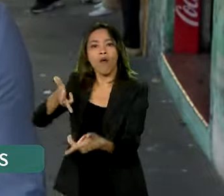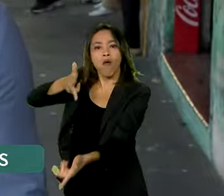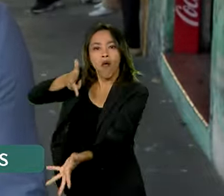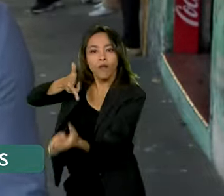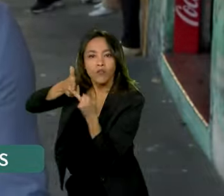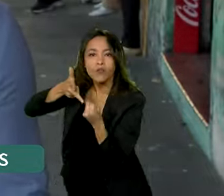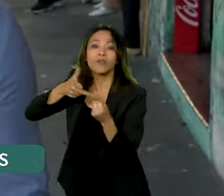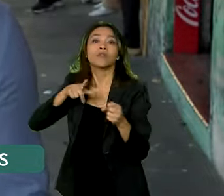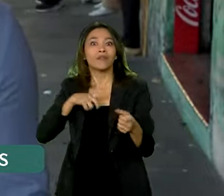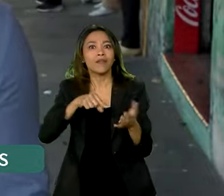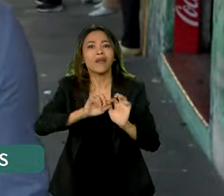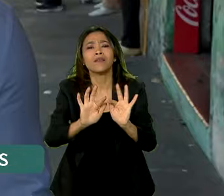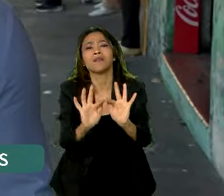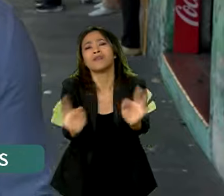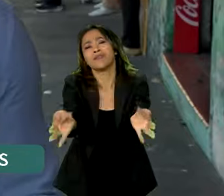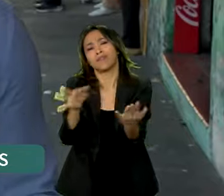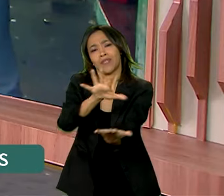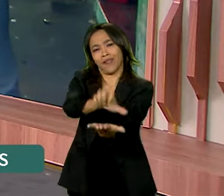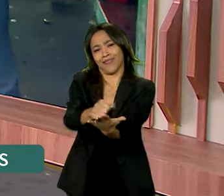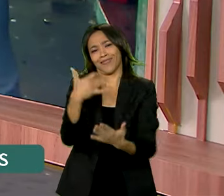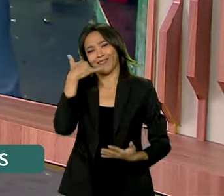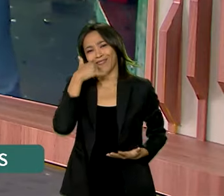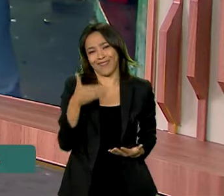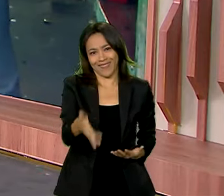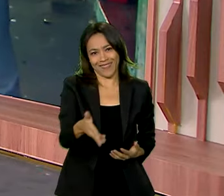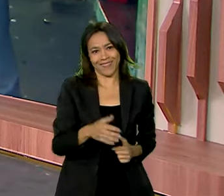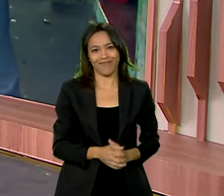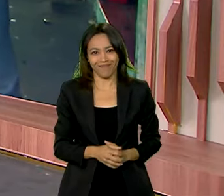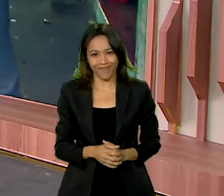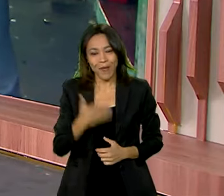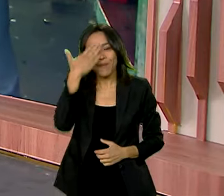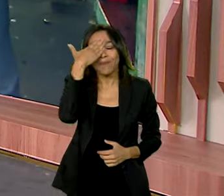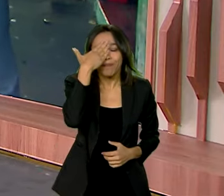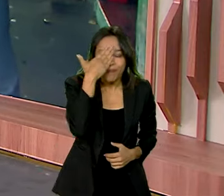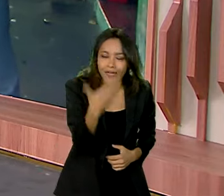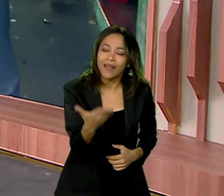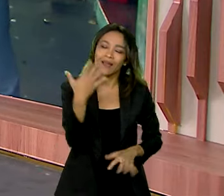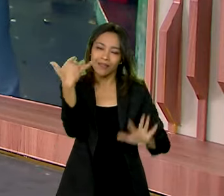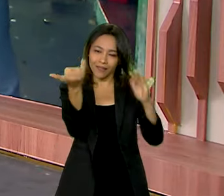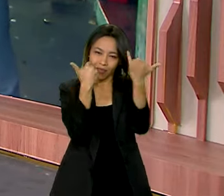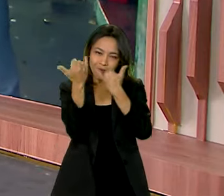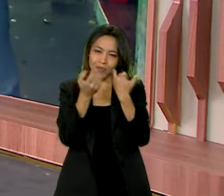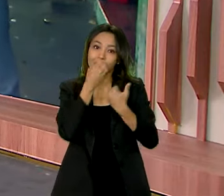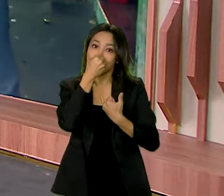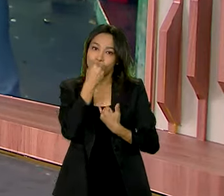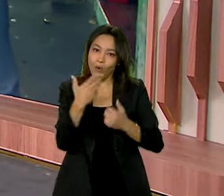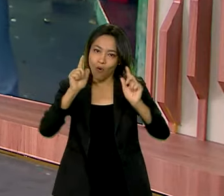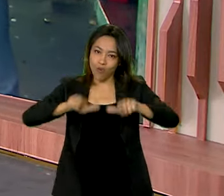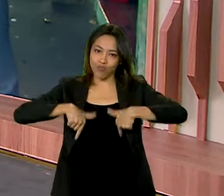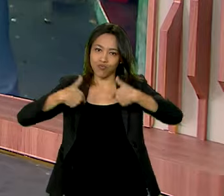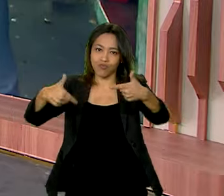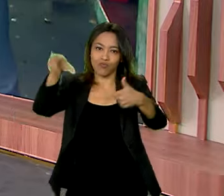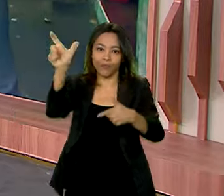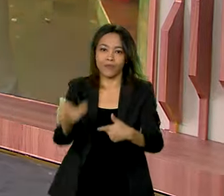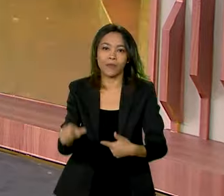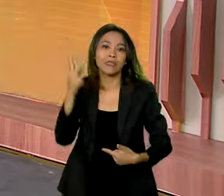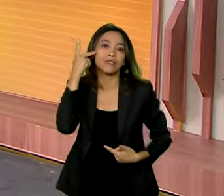ficaram ainda mais simples. Vanessa. Ok, Dimas, obrigada pelas informações. Bom trabalho para você aí em São